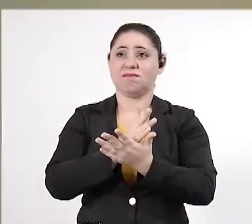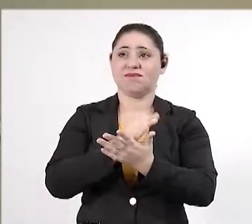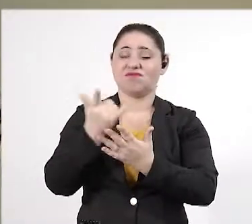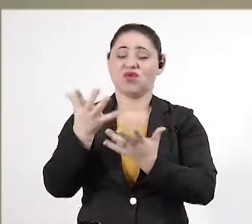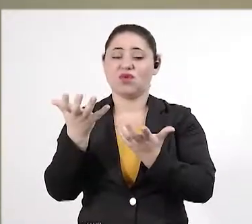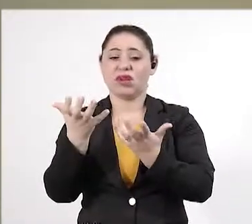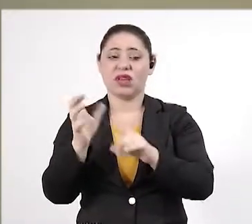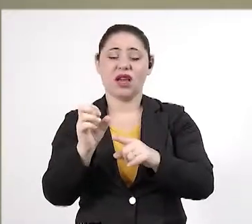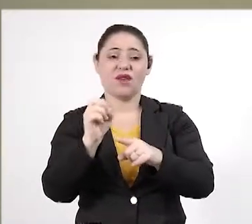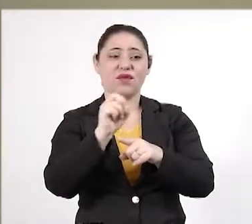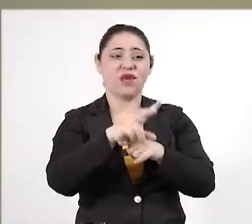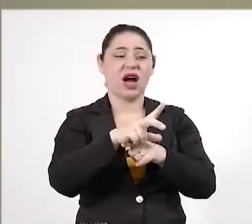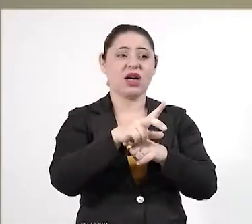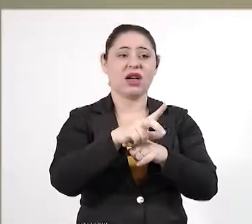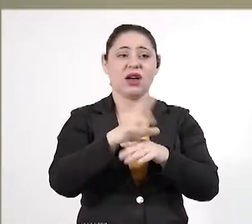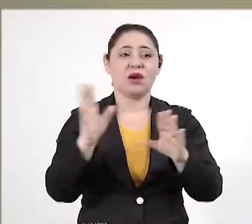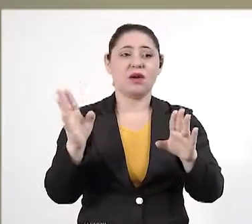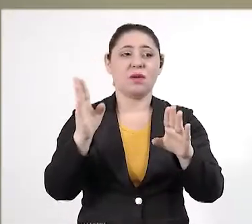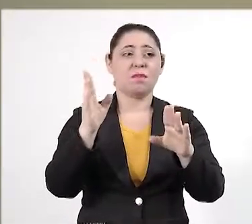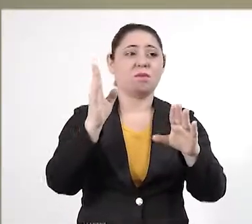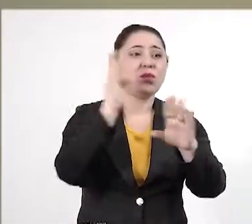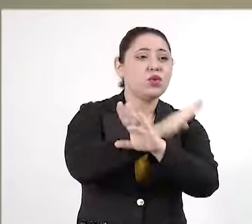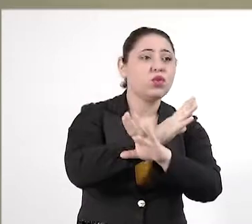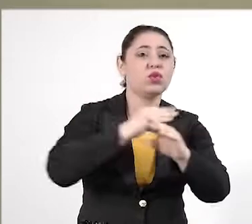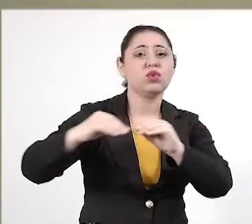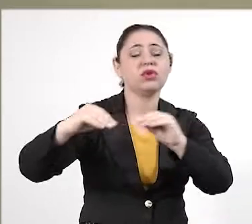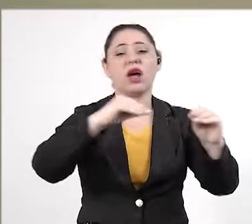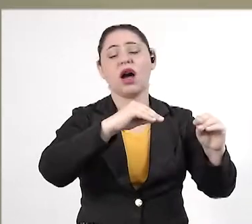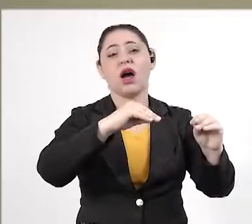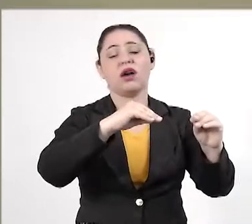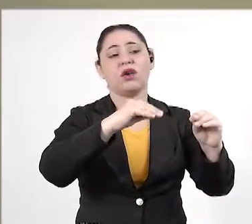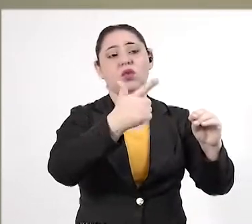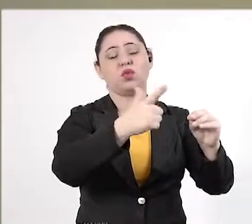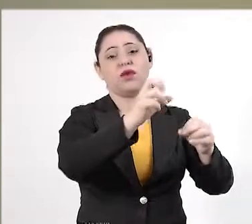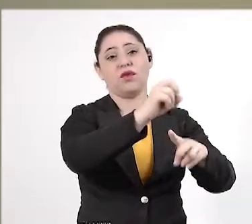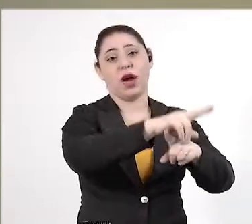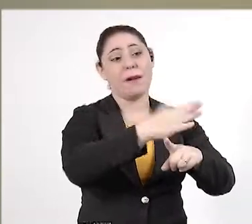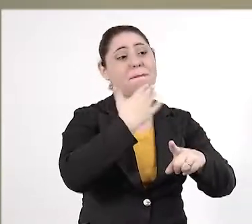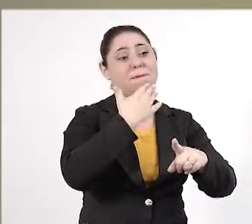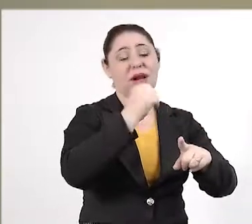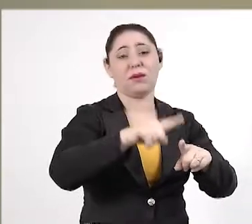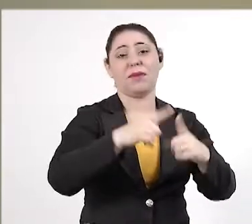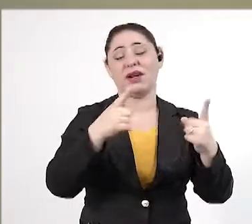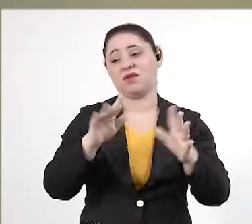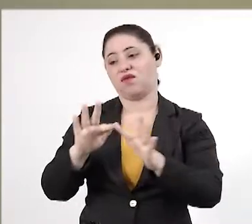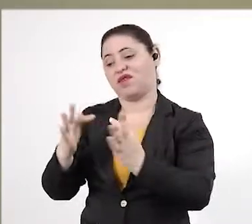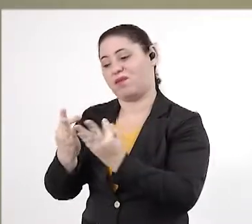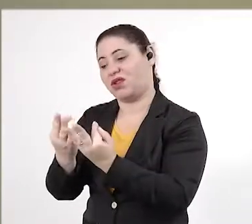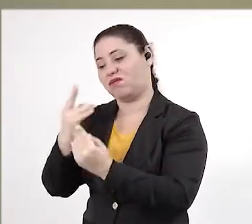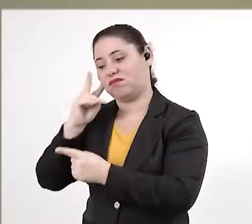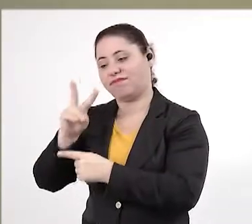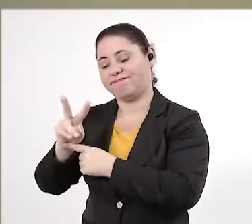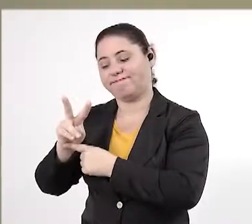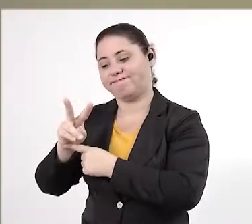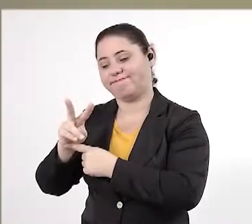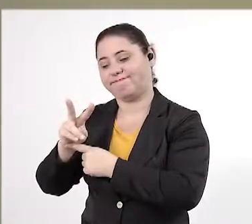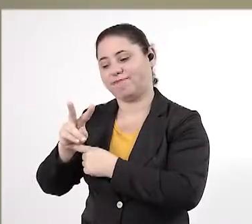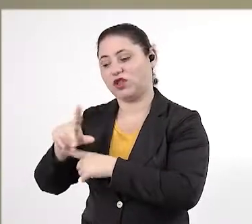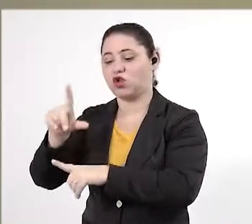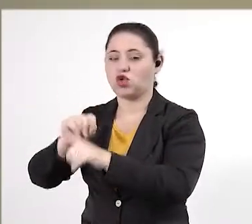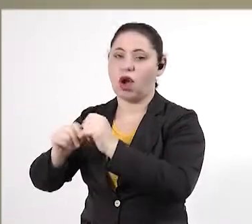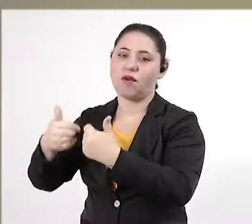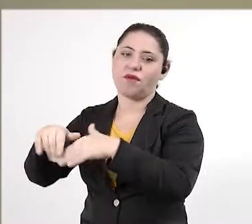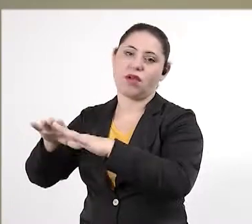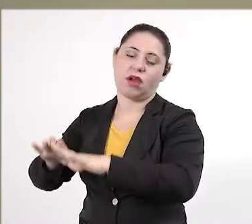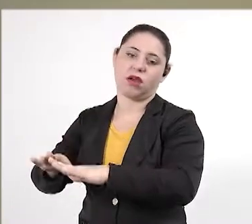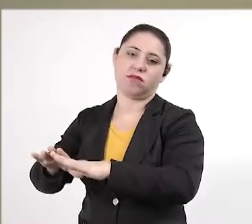uma promoção porque seria para um local que não seria favorável à sua vida familiar. E o que acontece? Isso atrasa